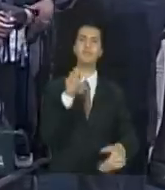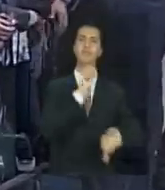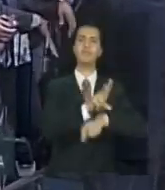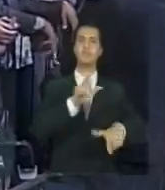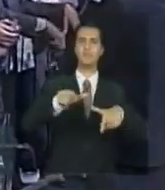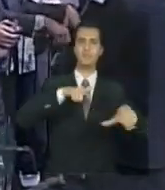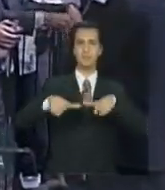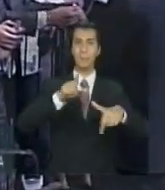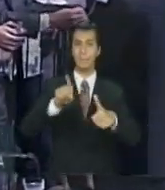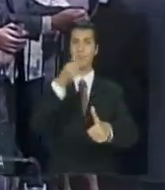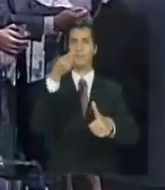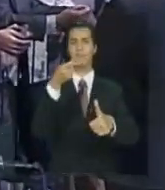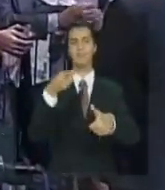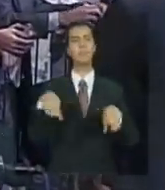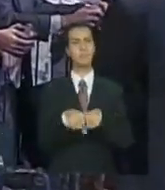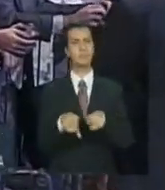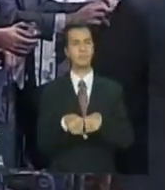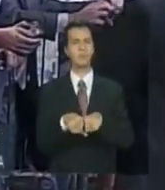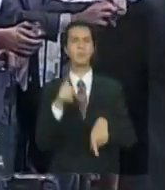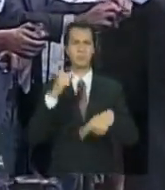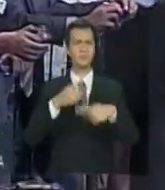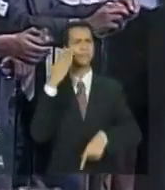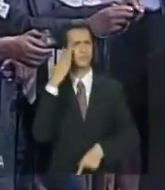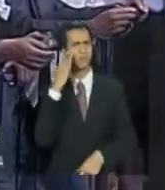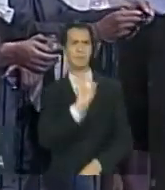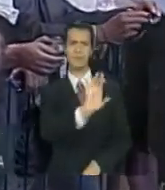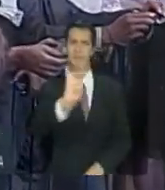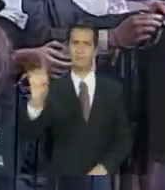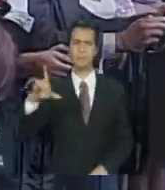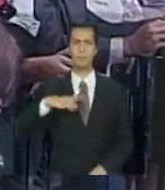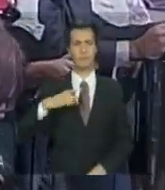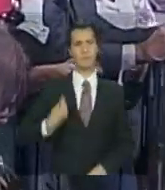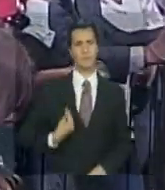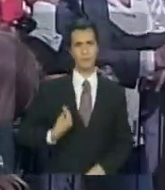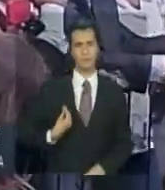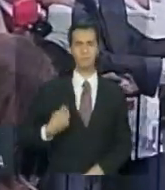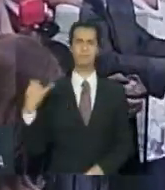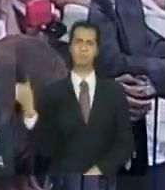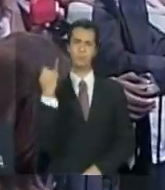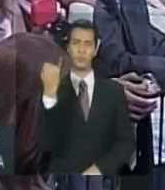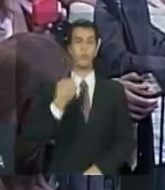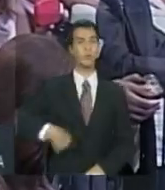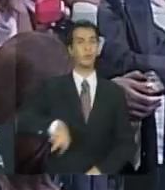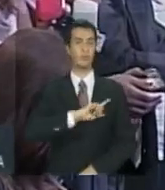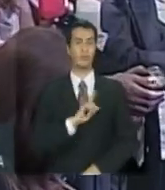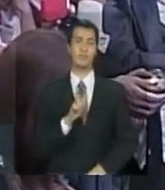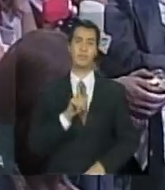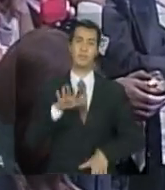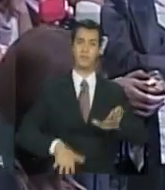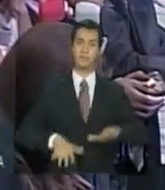sei que isso significa na vida de cada um e de cada uma. Quando a gente tem